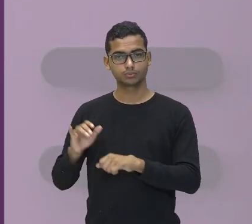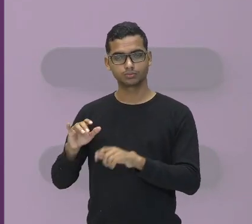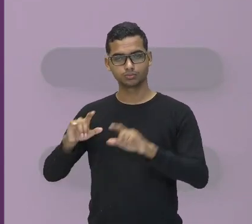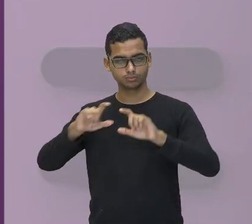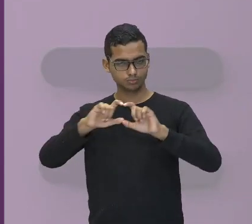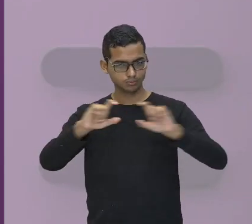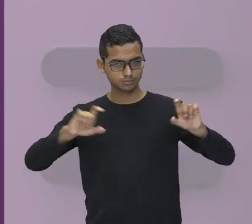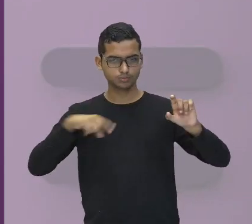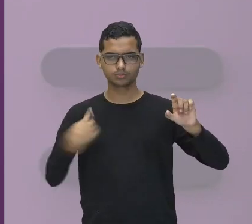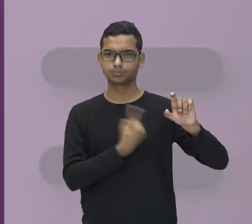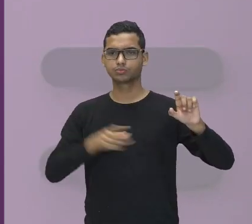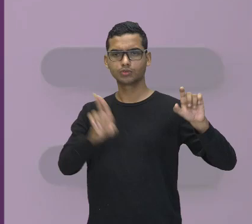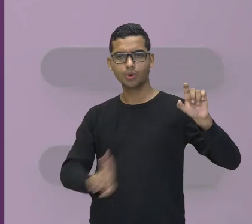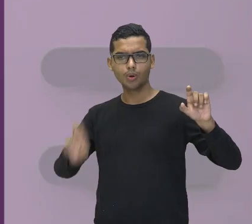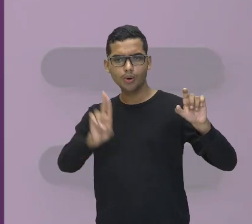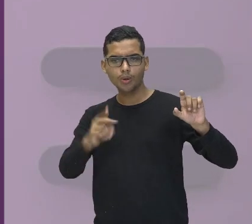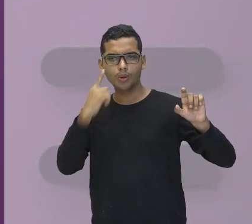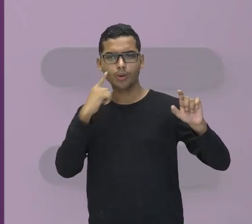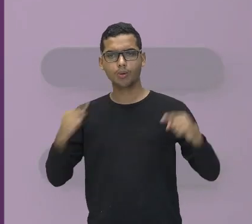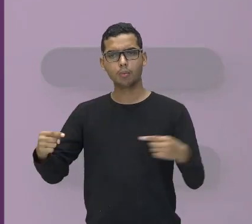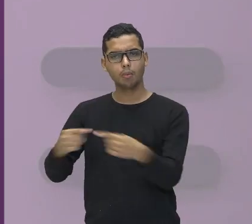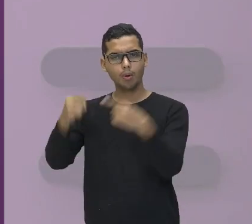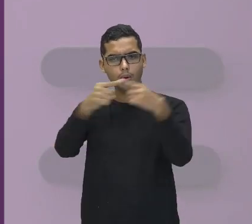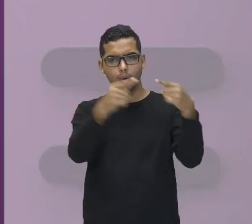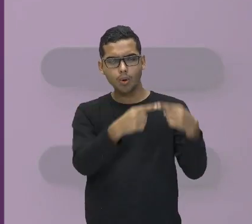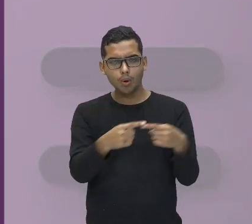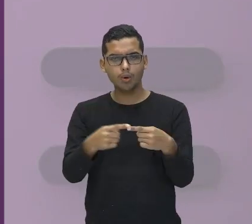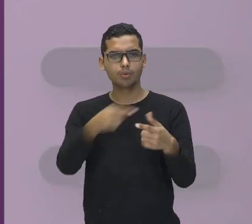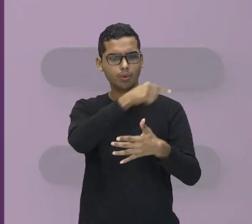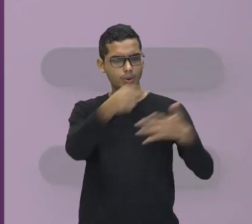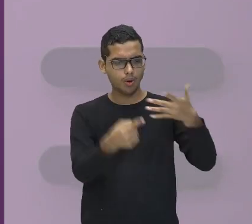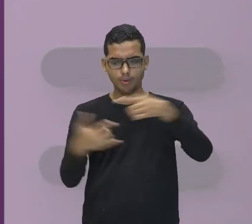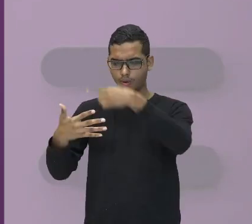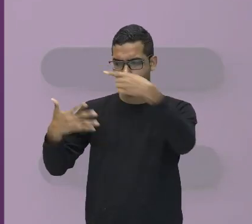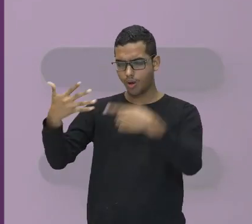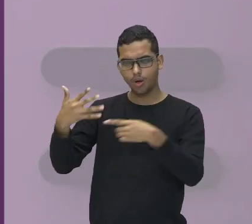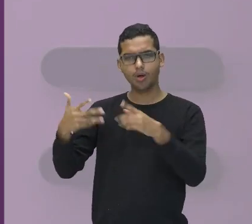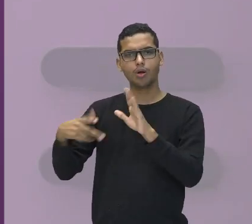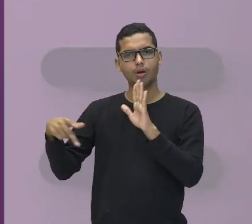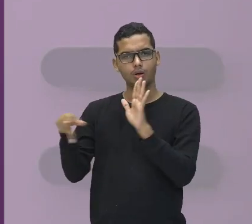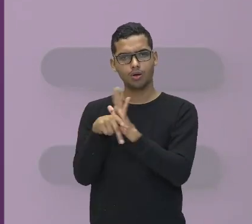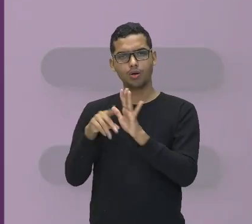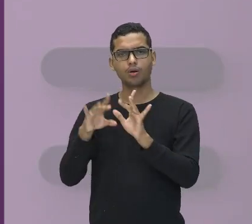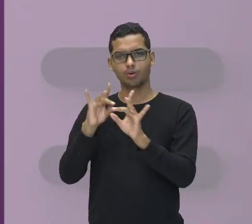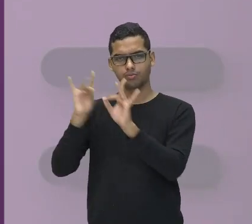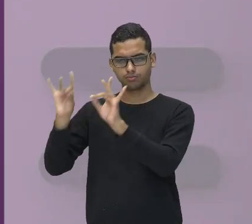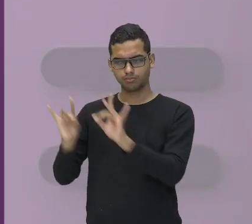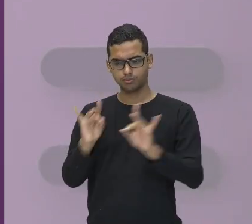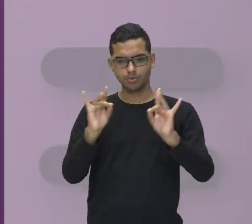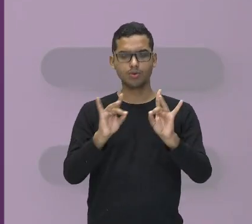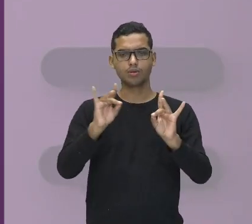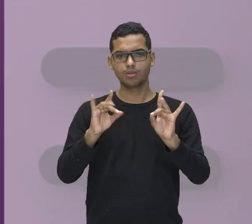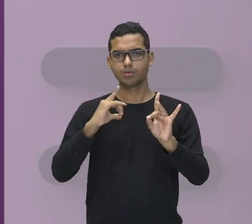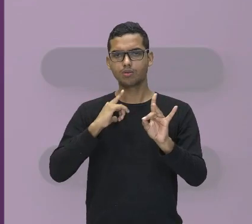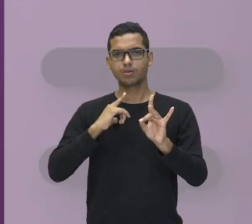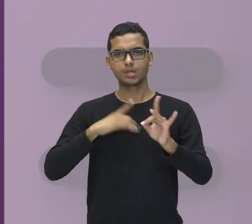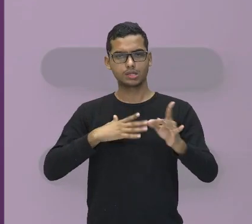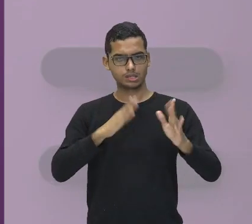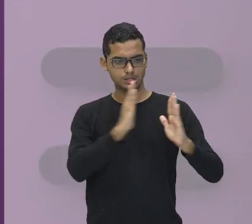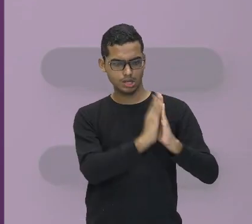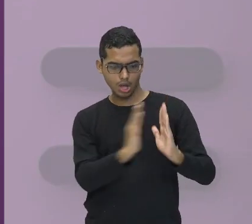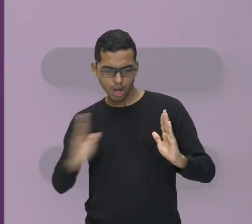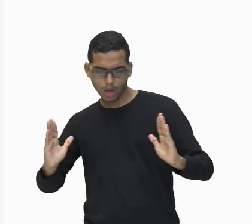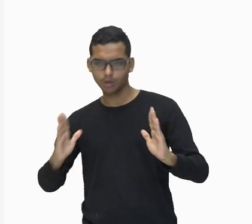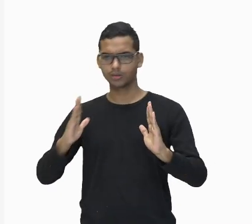gente usa para combinar elementos que a gente vai tirar do conjunto onde a ordem não importa. Vejam